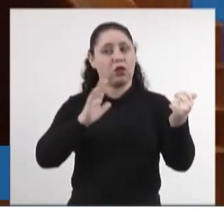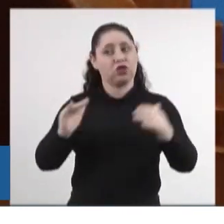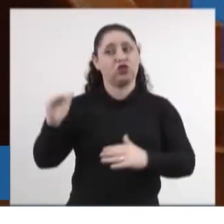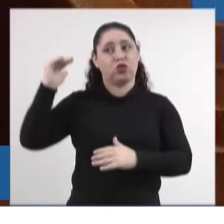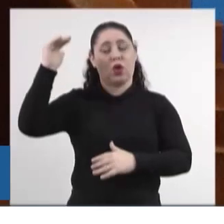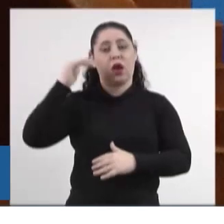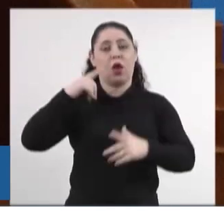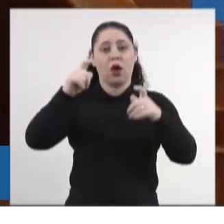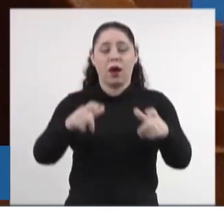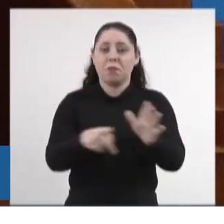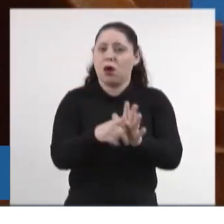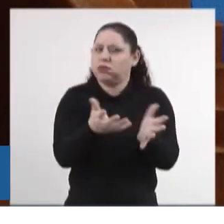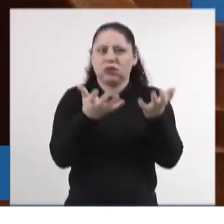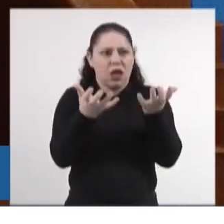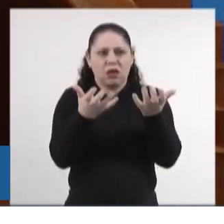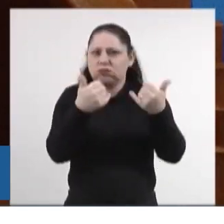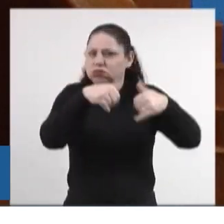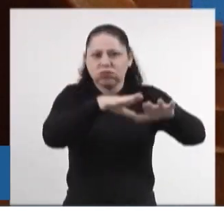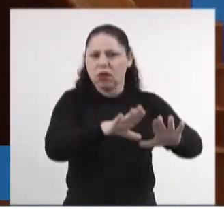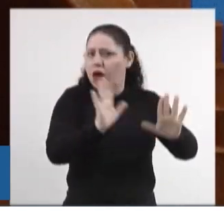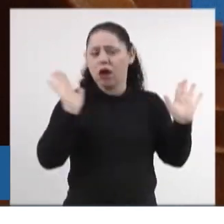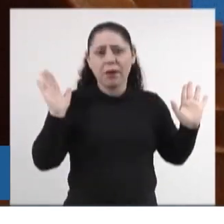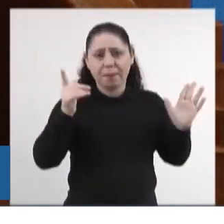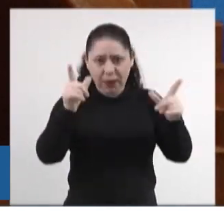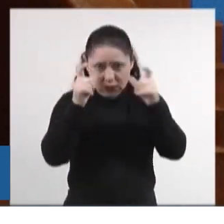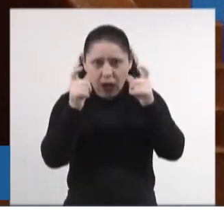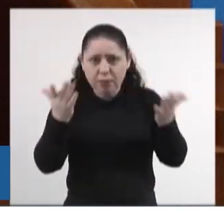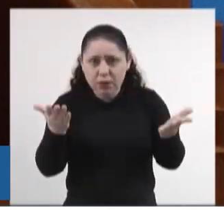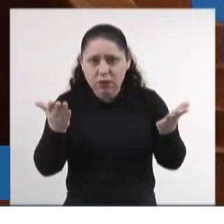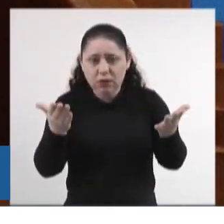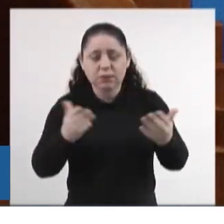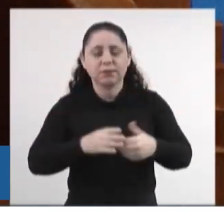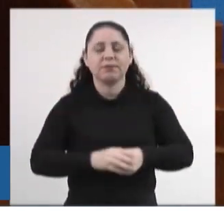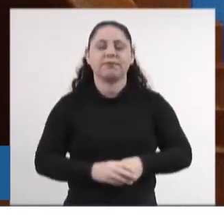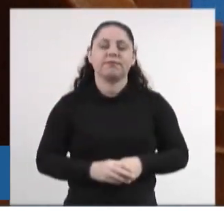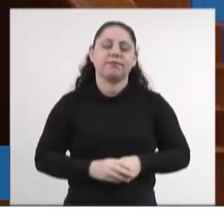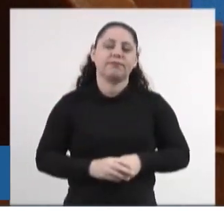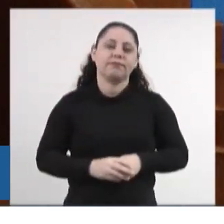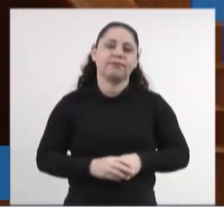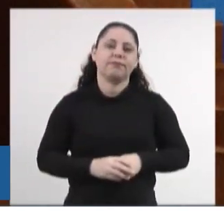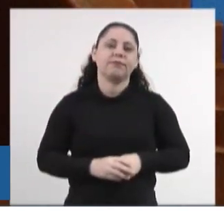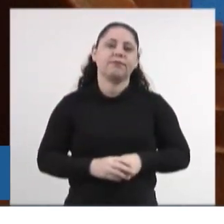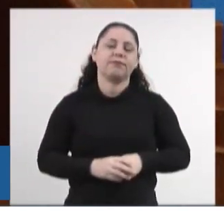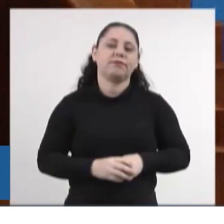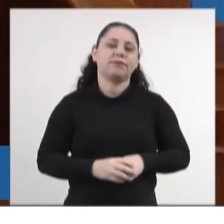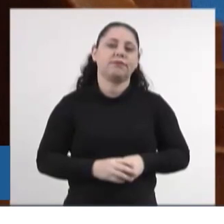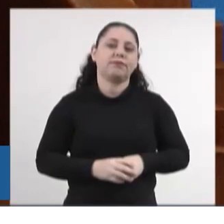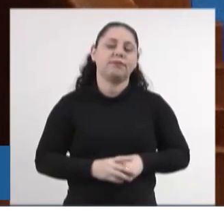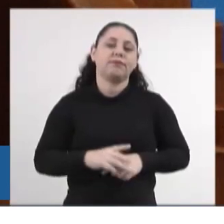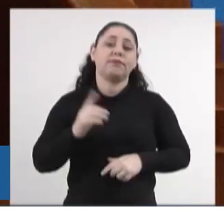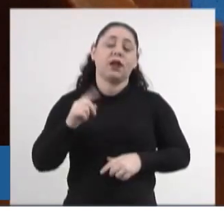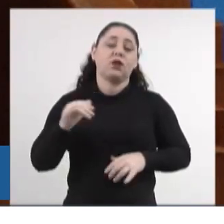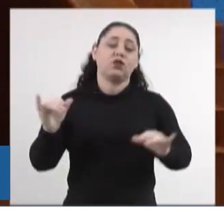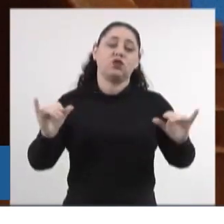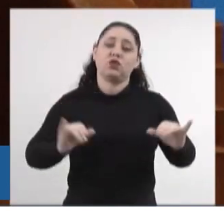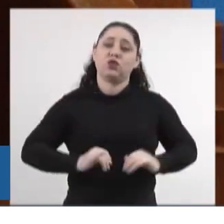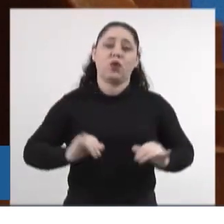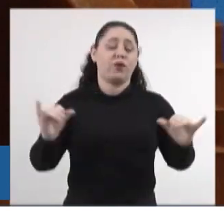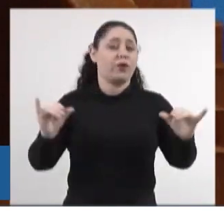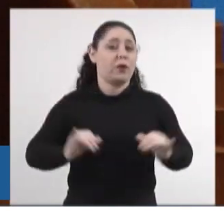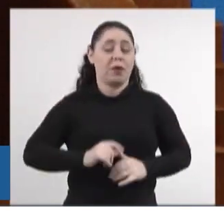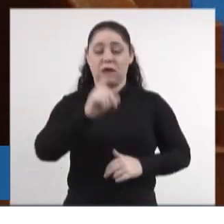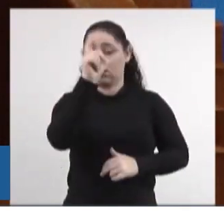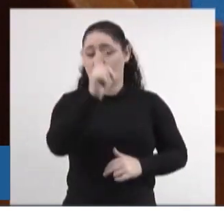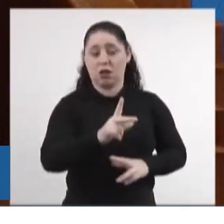ela está no espaço em que ela quer estar. Percebem? Né? Então, assim, o sofrimento dela